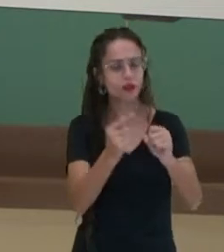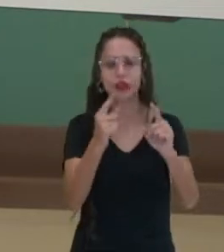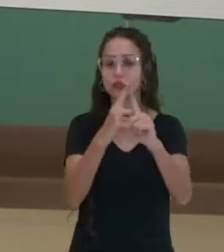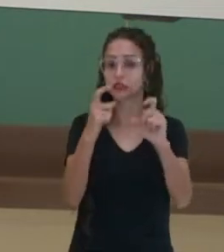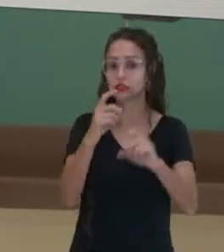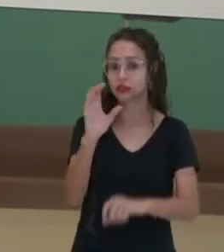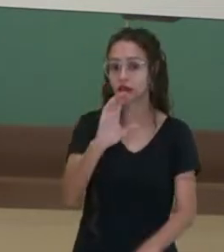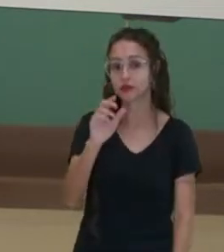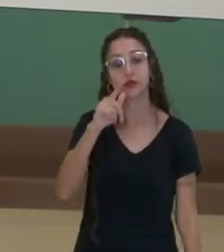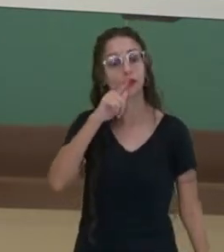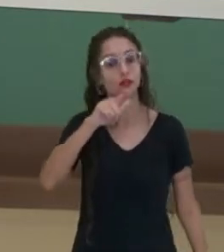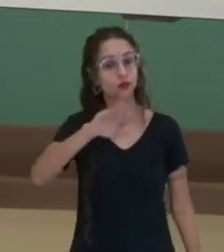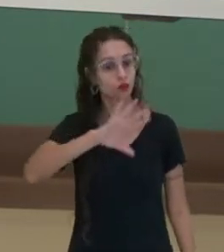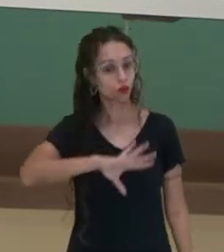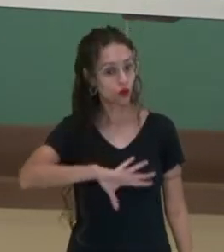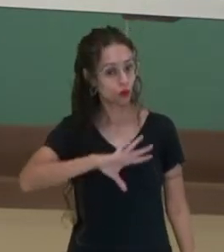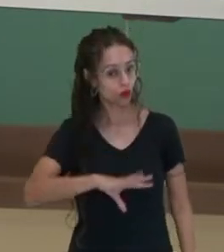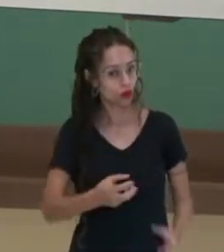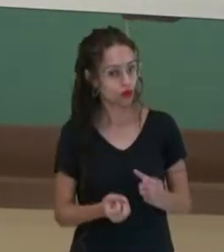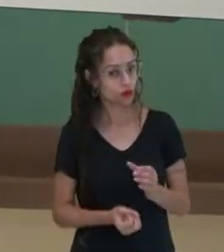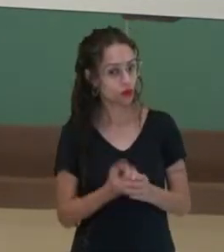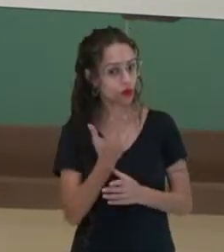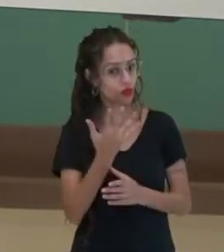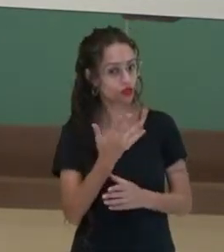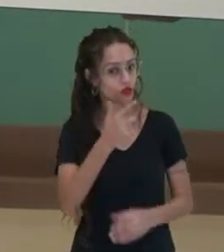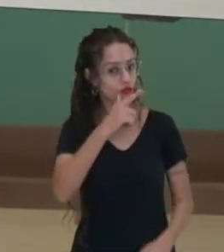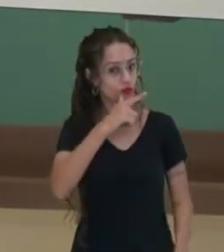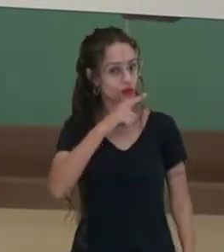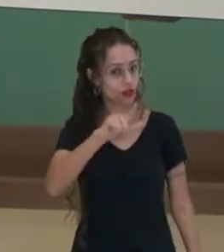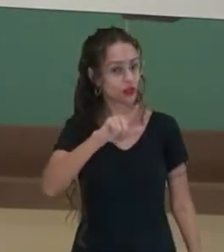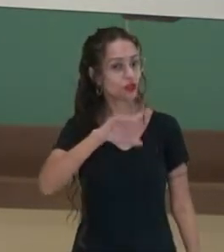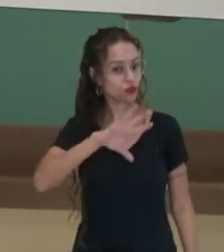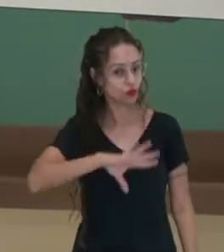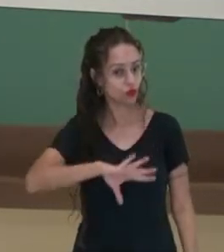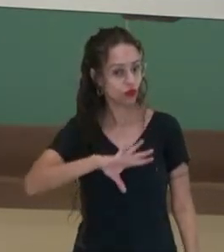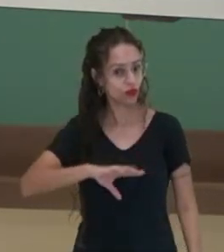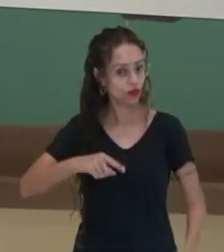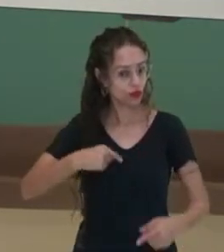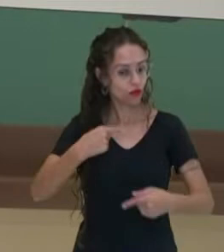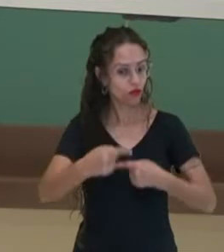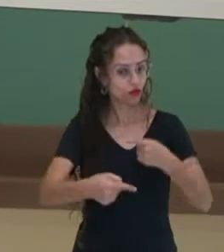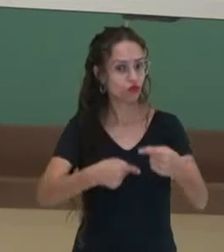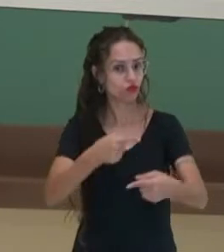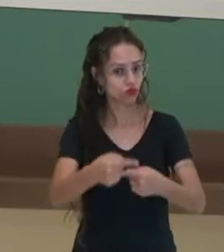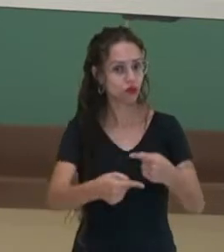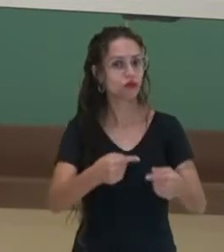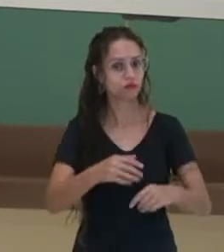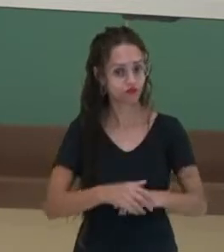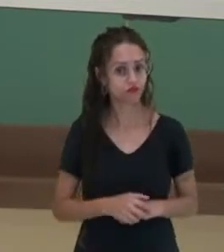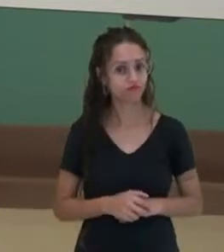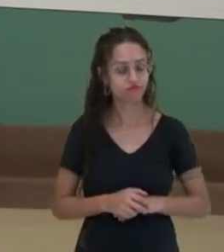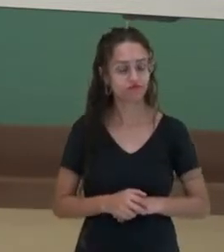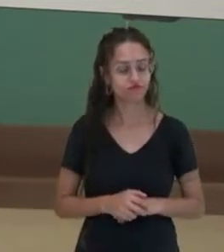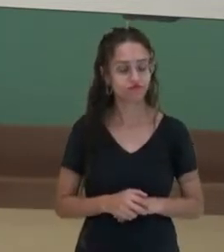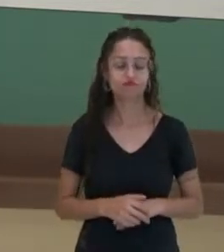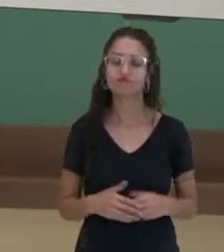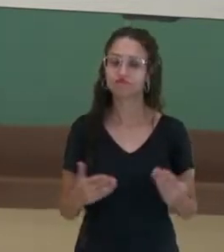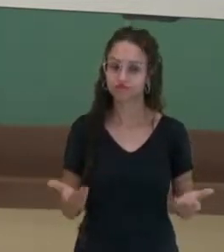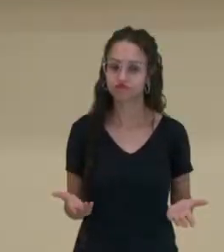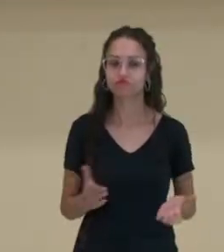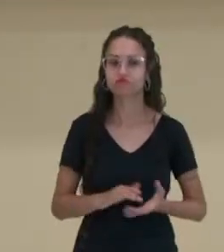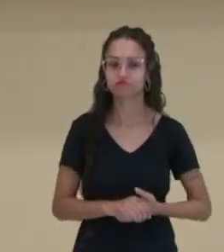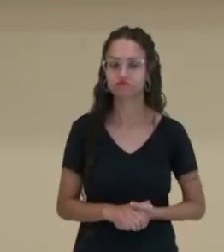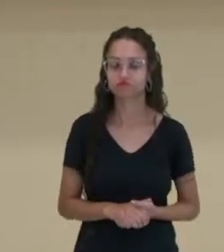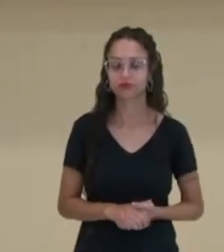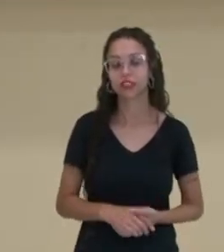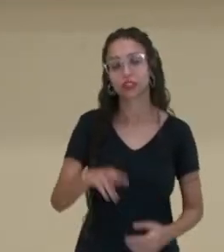está na língua portuguesa, na origem da língua neolatina, né, pós-Império Romano.